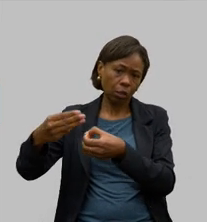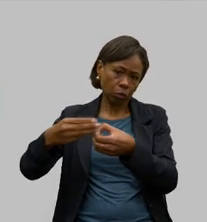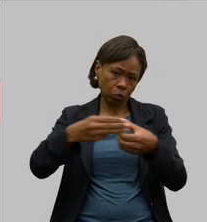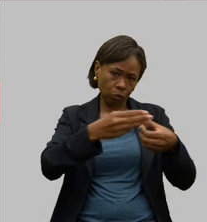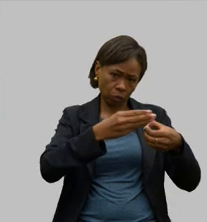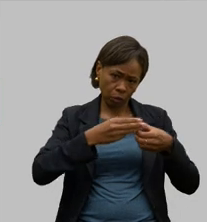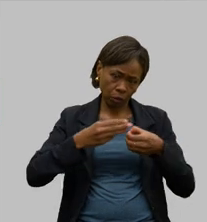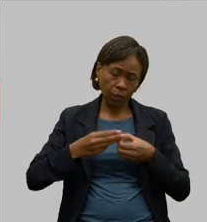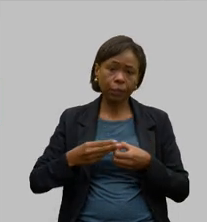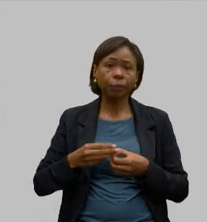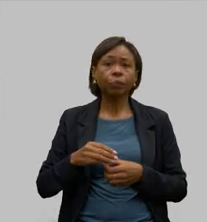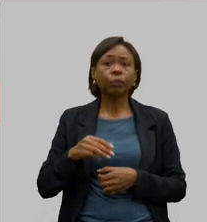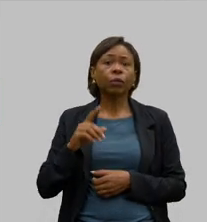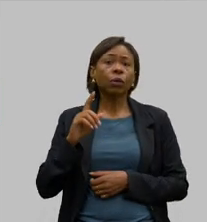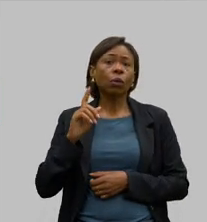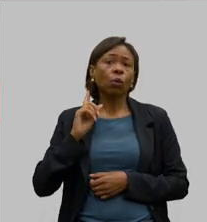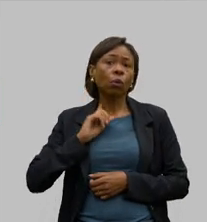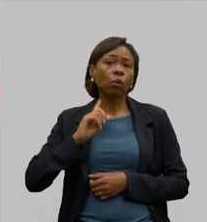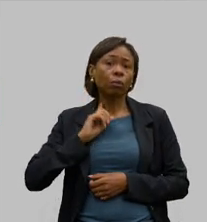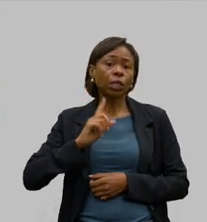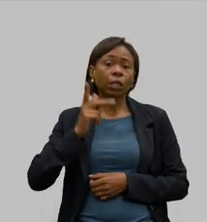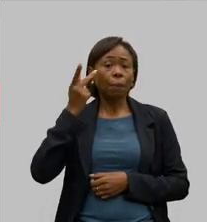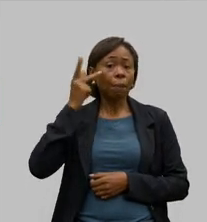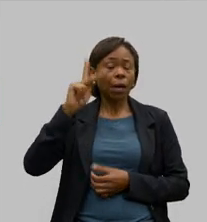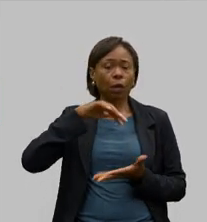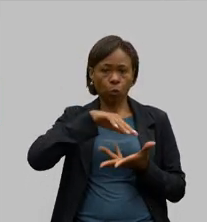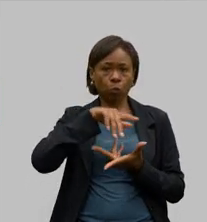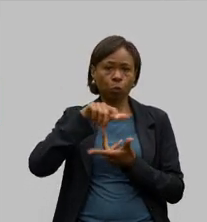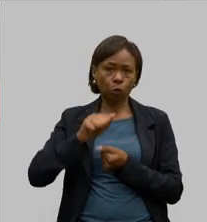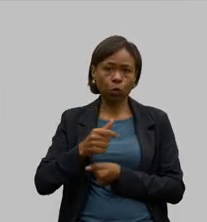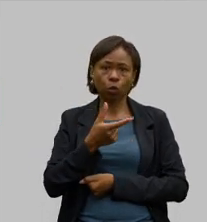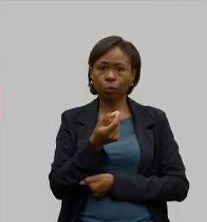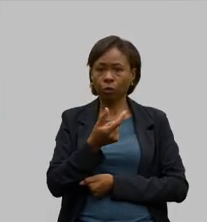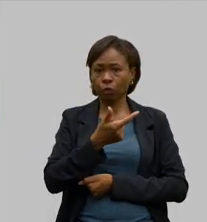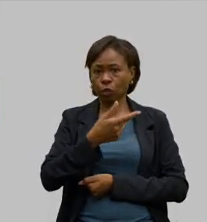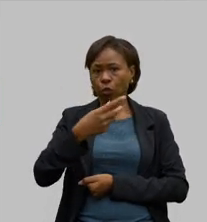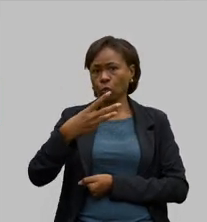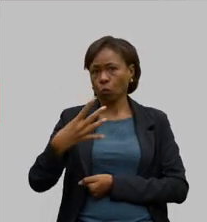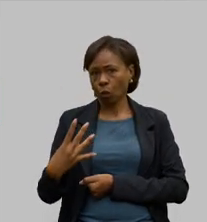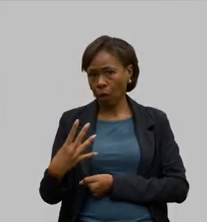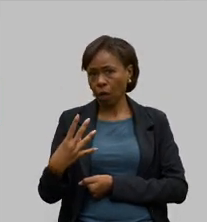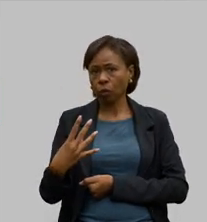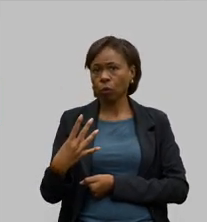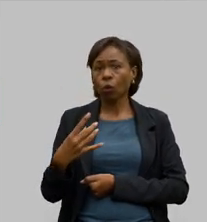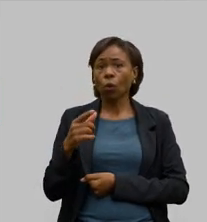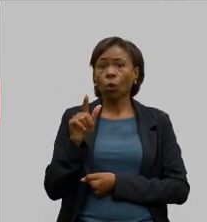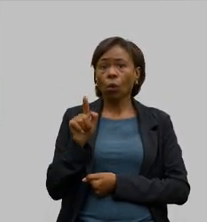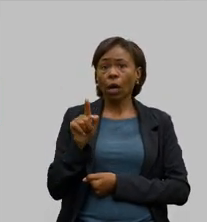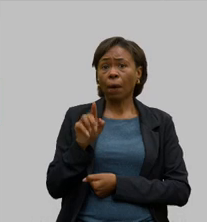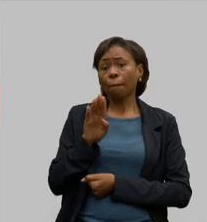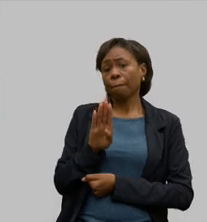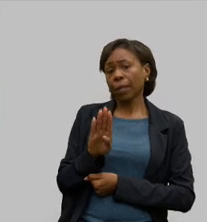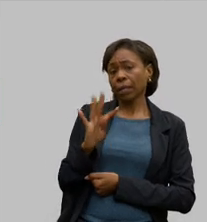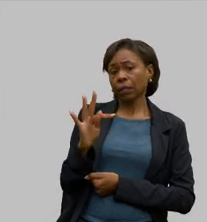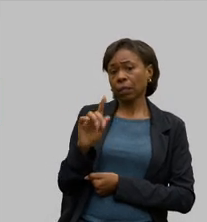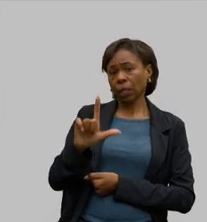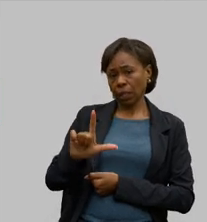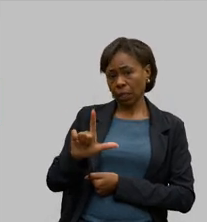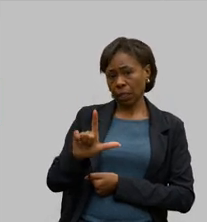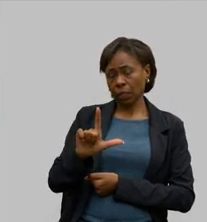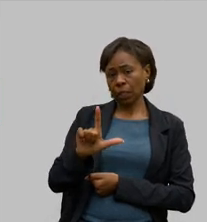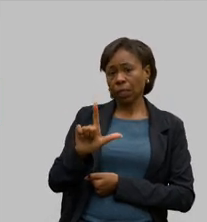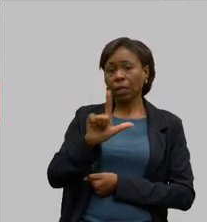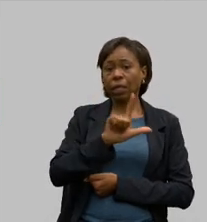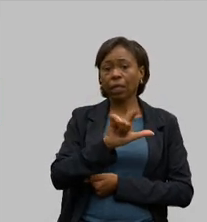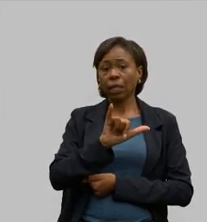Eh o Minas pro mundo 2024 participação na BT Lisboa eh na BTL Lisboa nós anunciamos o voo